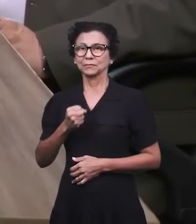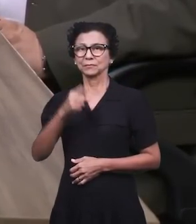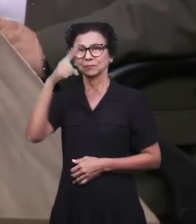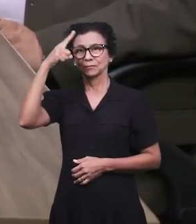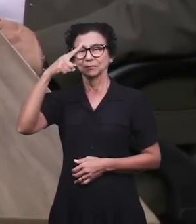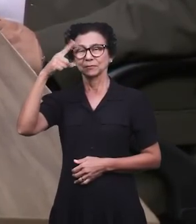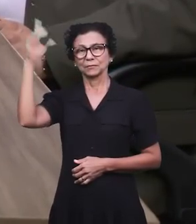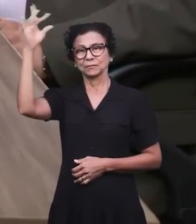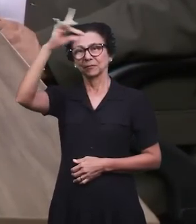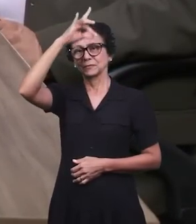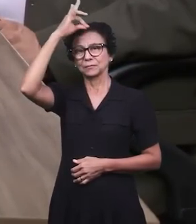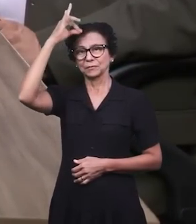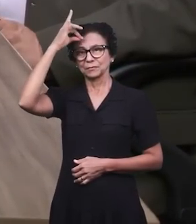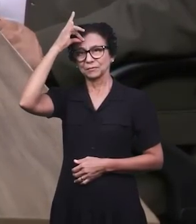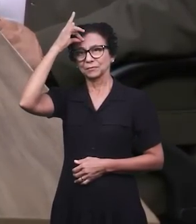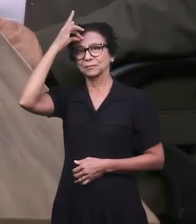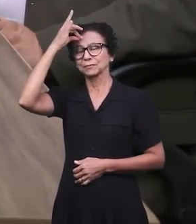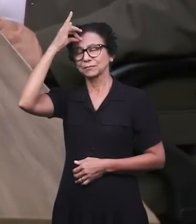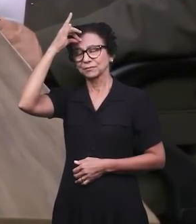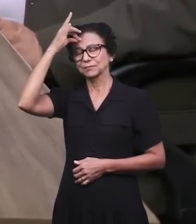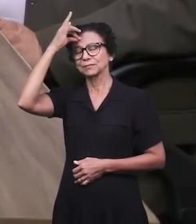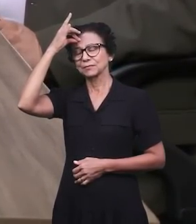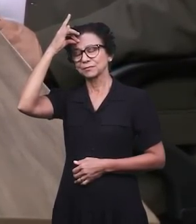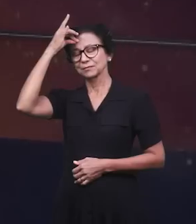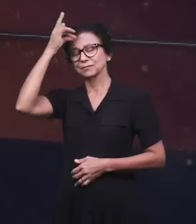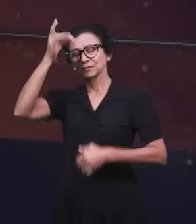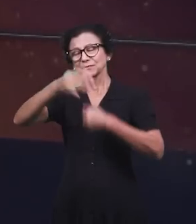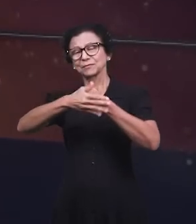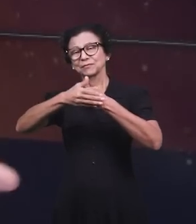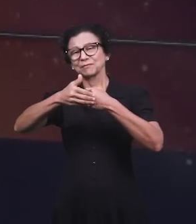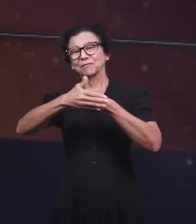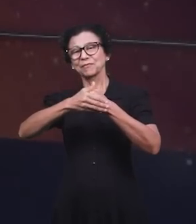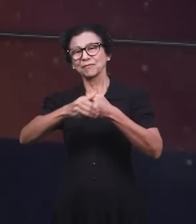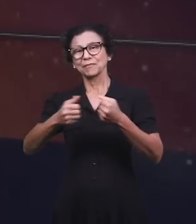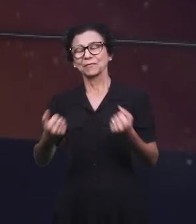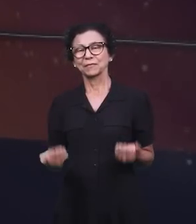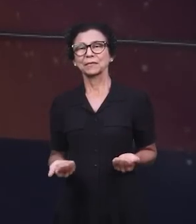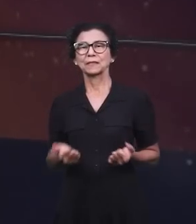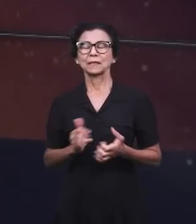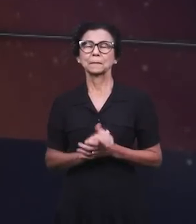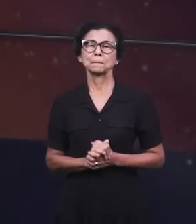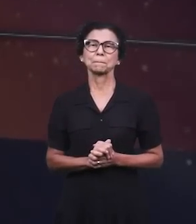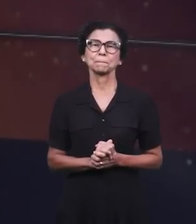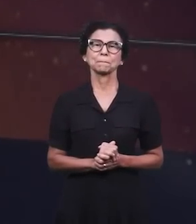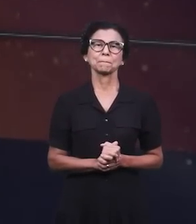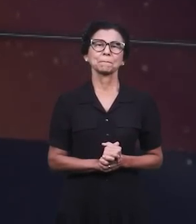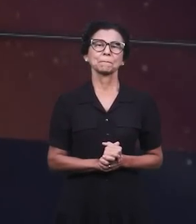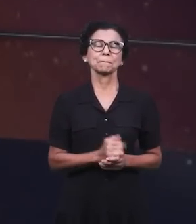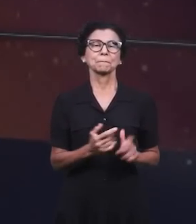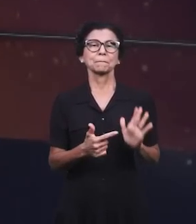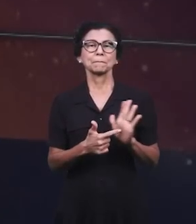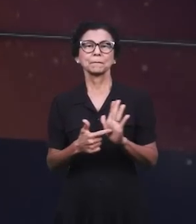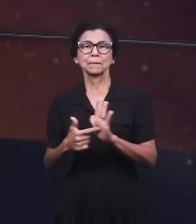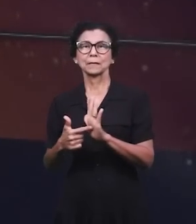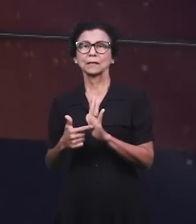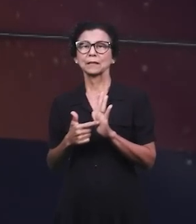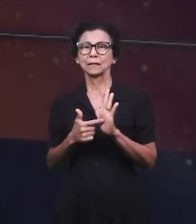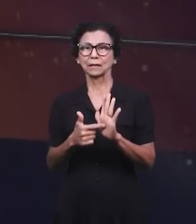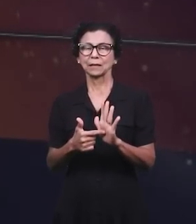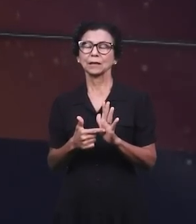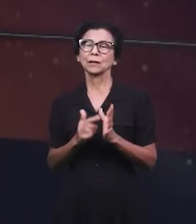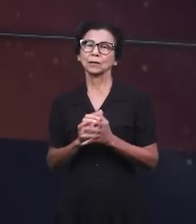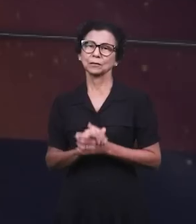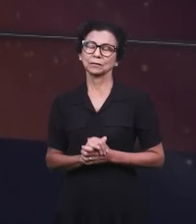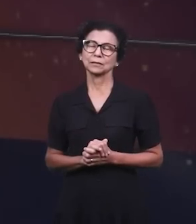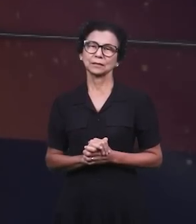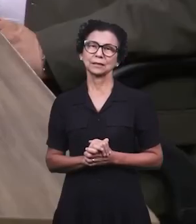Consolador, e que nos fará lembrar todas as coisas, né? Que vai operar sinais, como tem operado sinais no nosso meio, e que é o executor